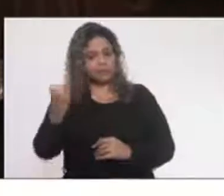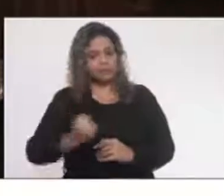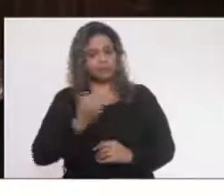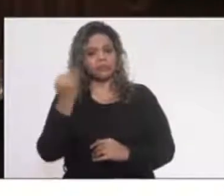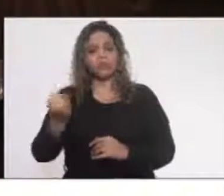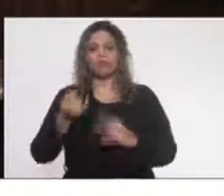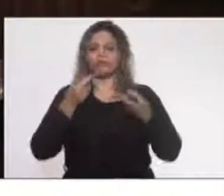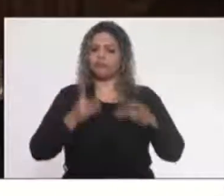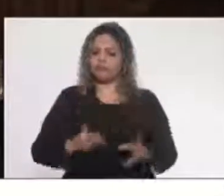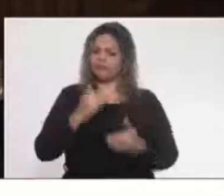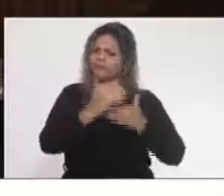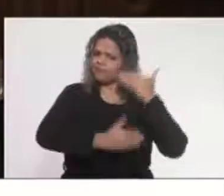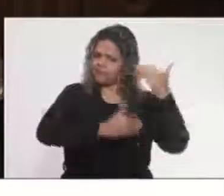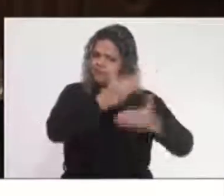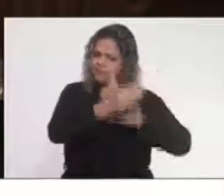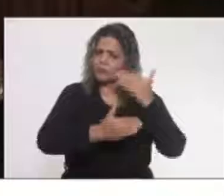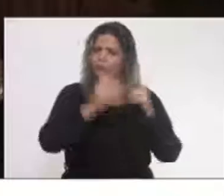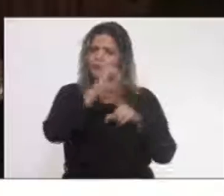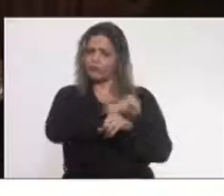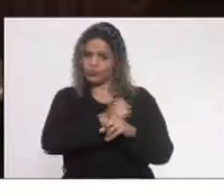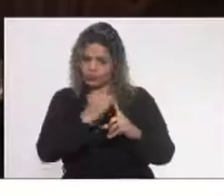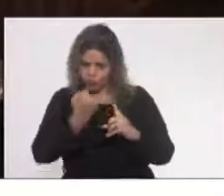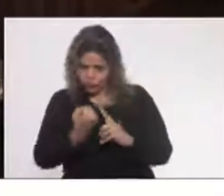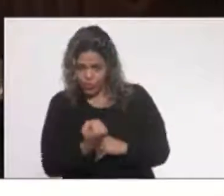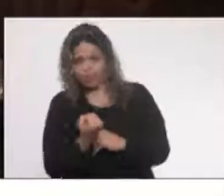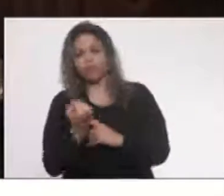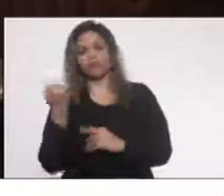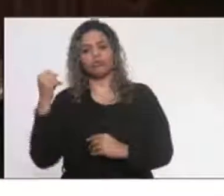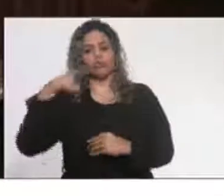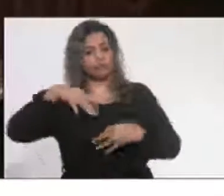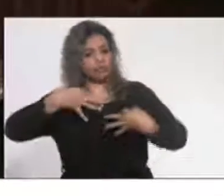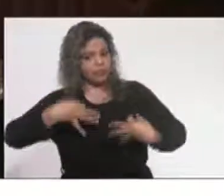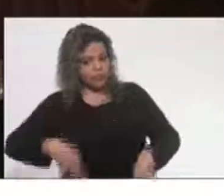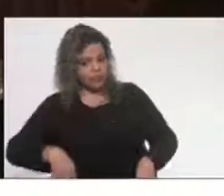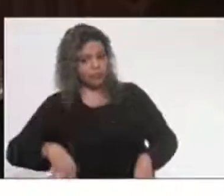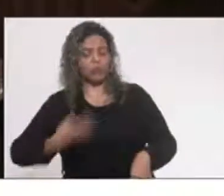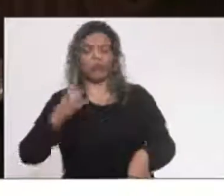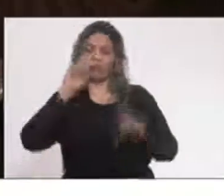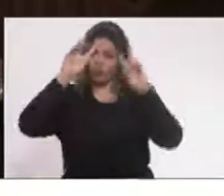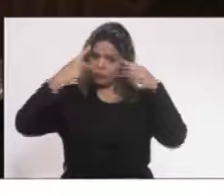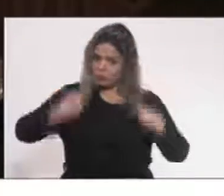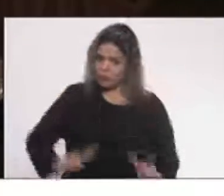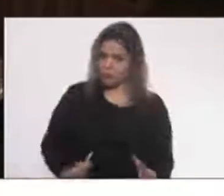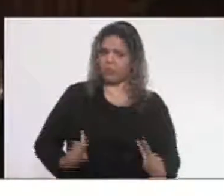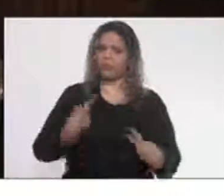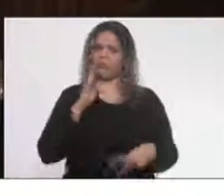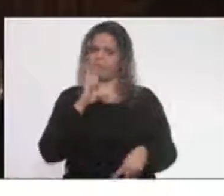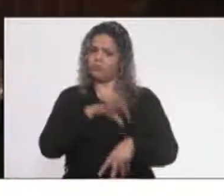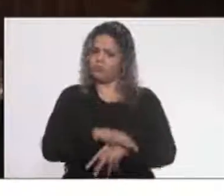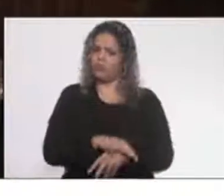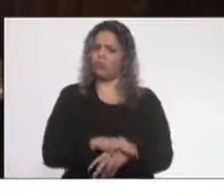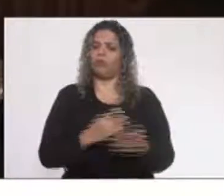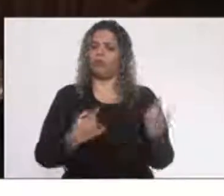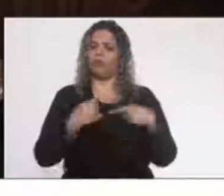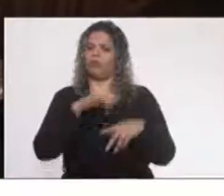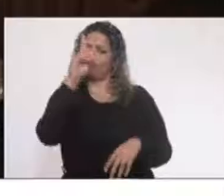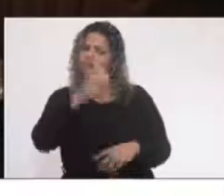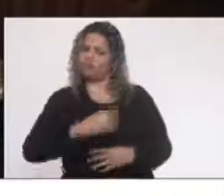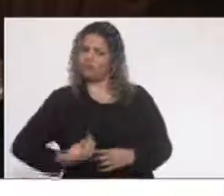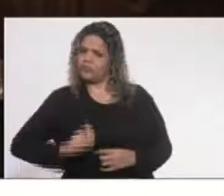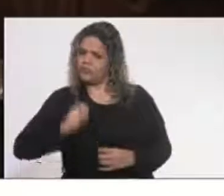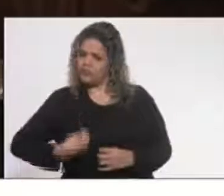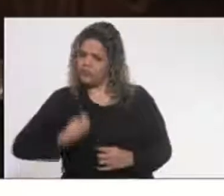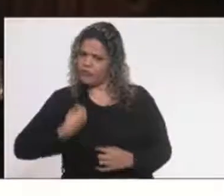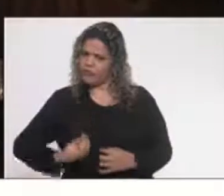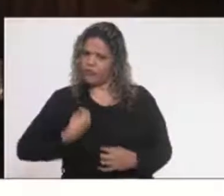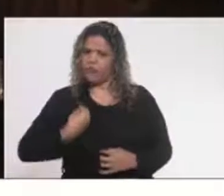para a construção de uma sociedade que seja de fato humana e que assegure o direito à vida